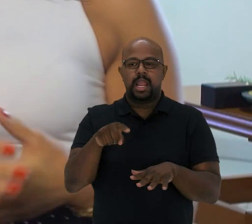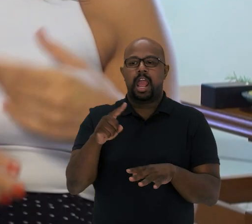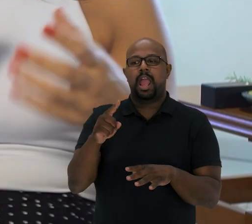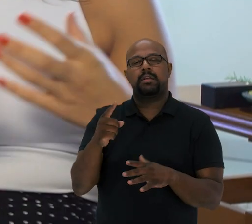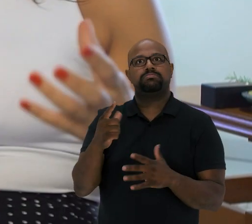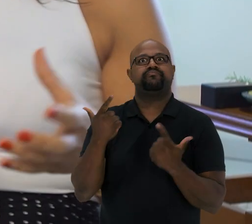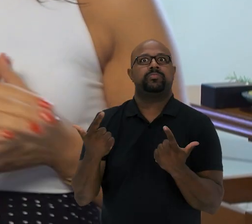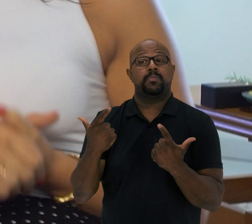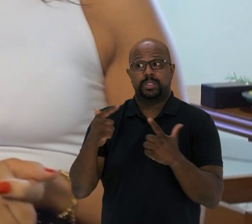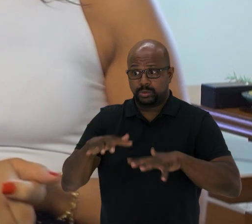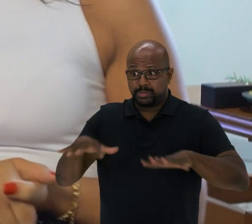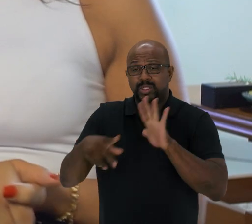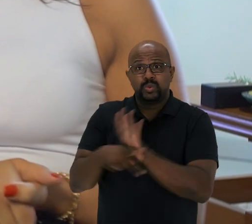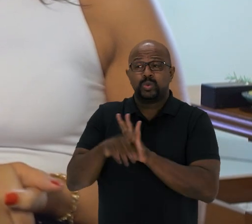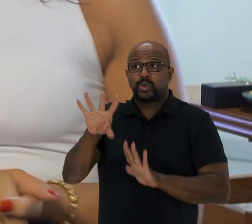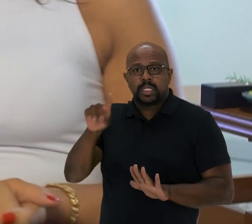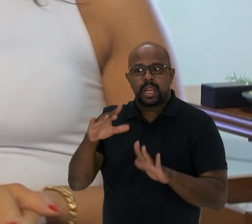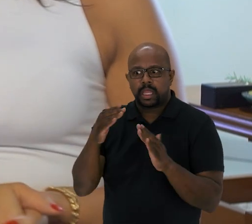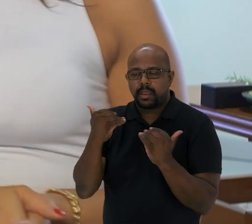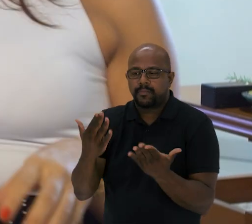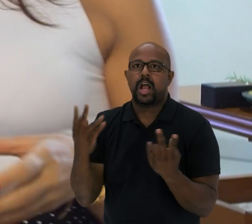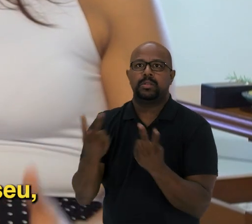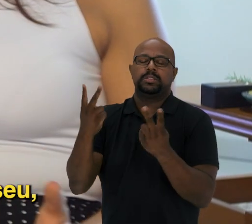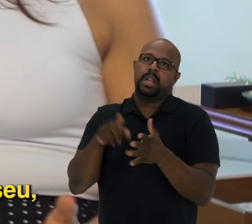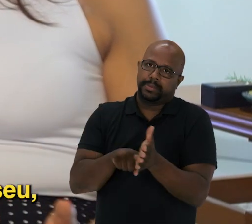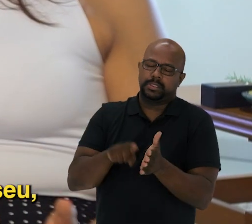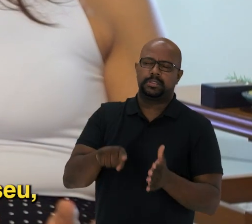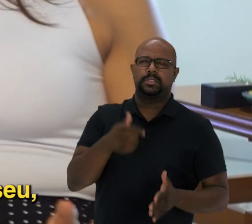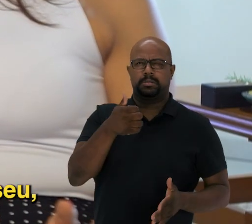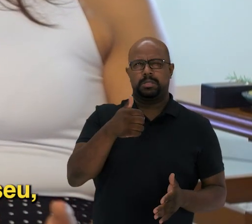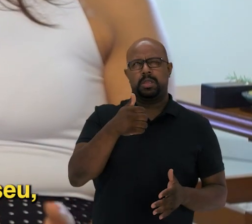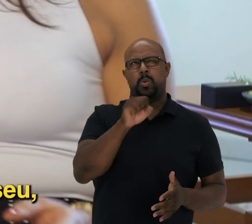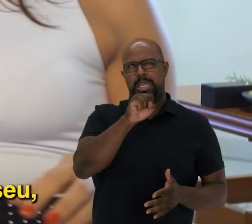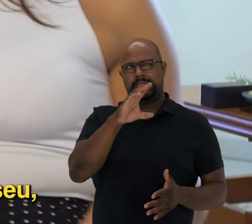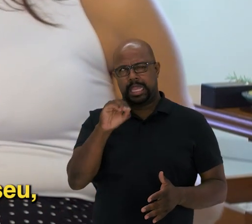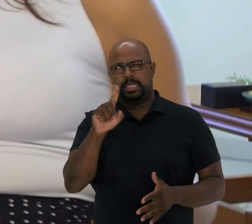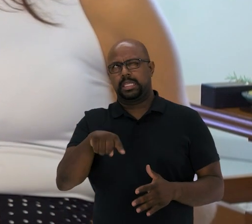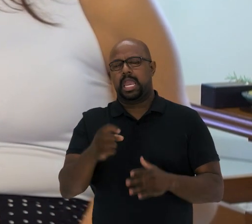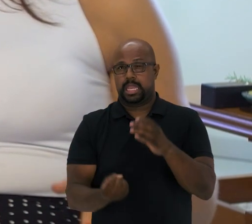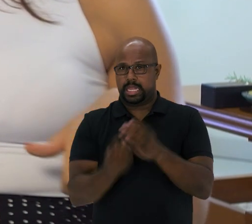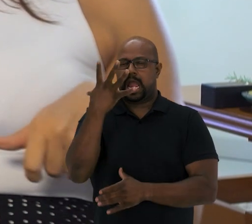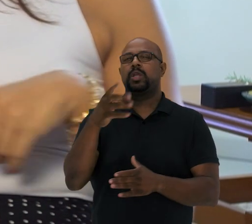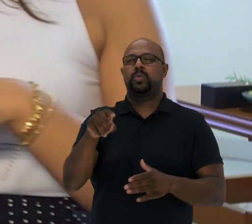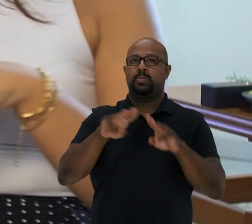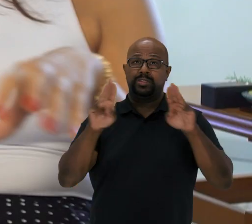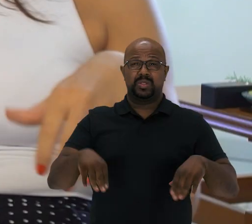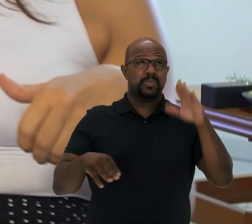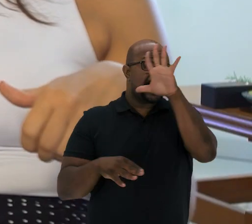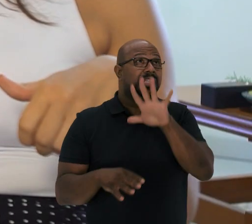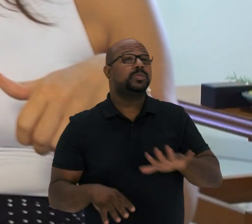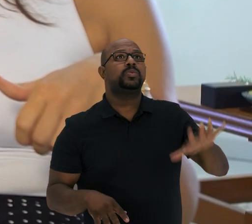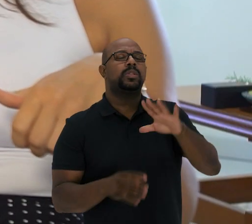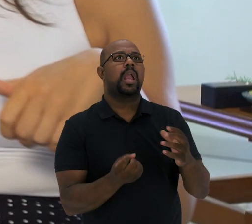ele é favorecido por ter um espaço só para ele, que valoriza a pesquisa. Em 80, que é quando é criada o museu, é um momento que no Brasil